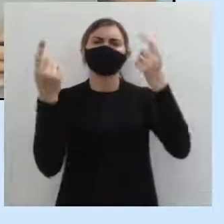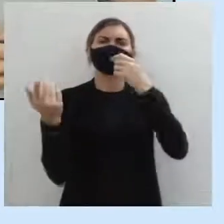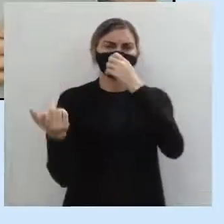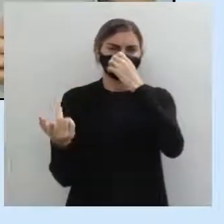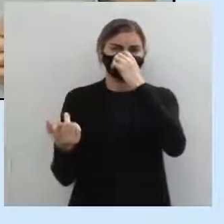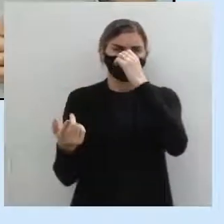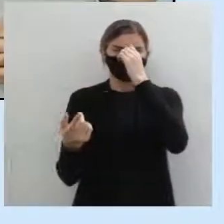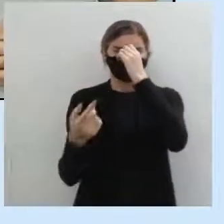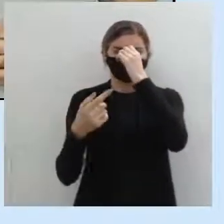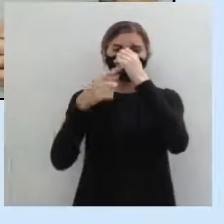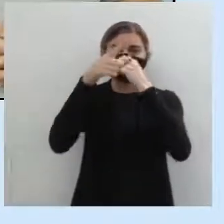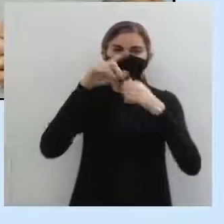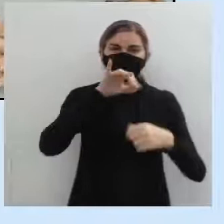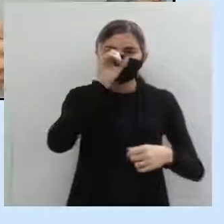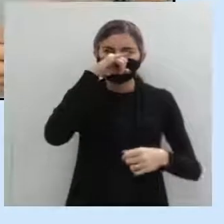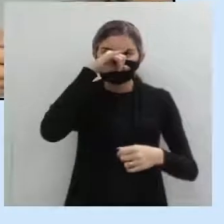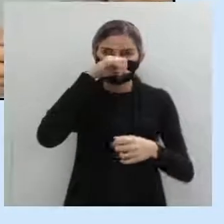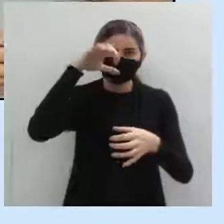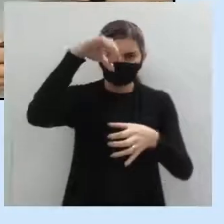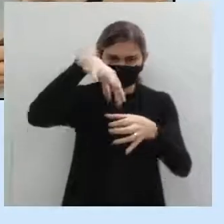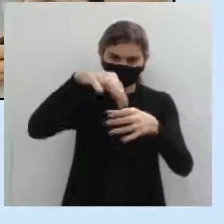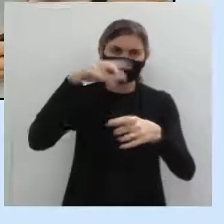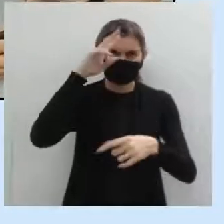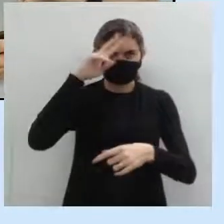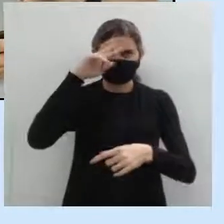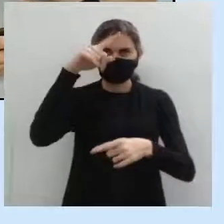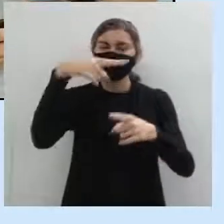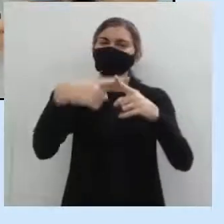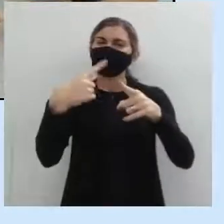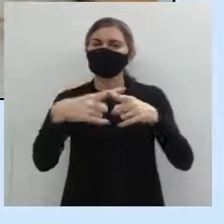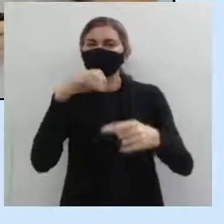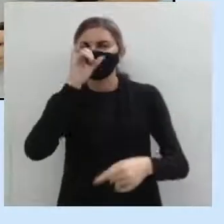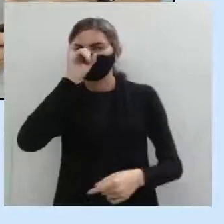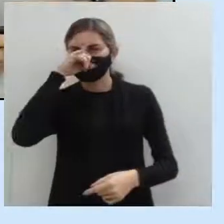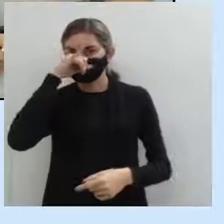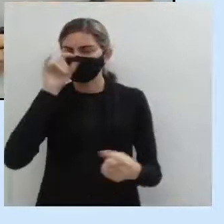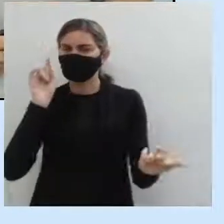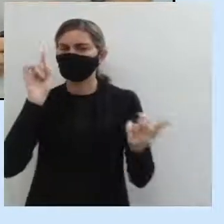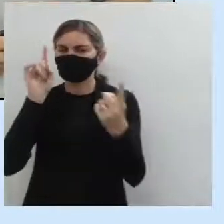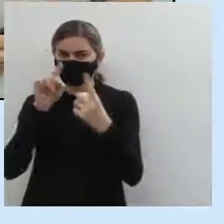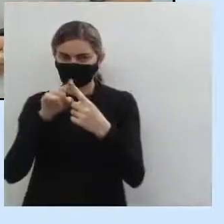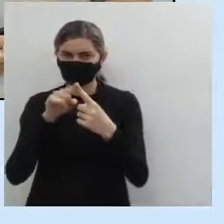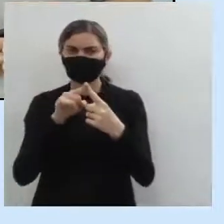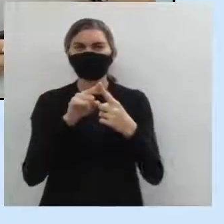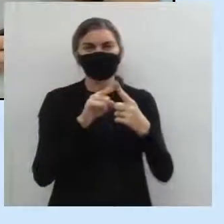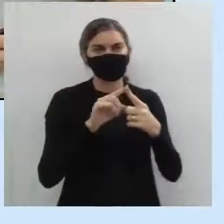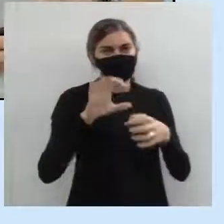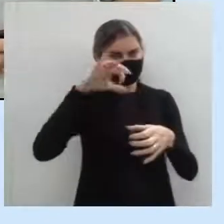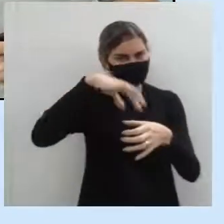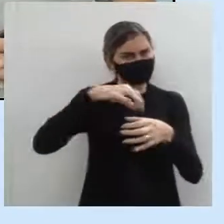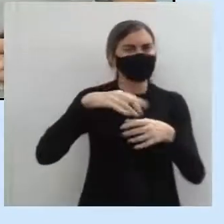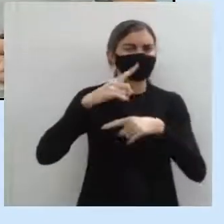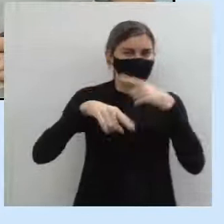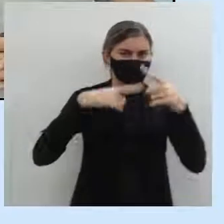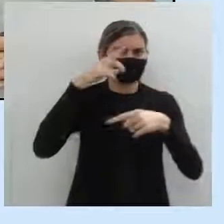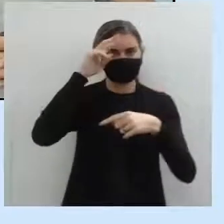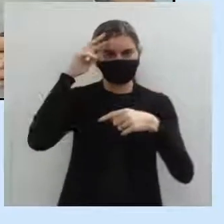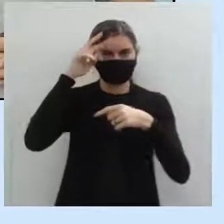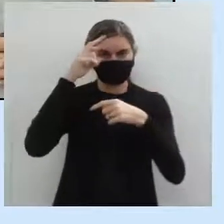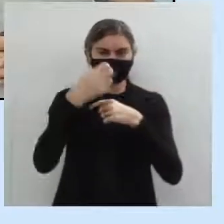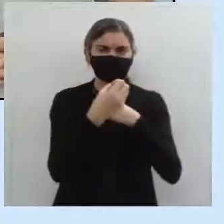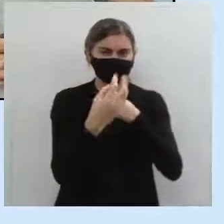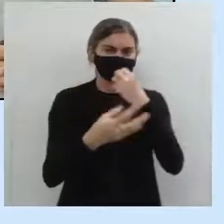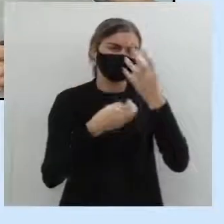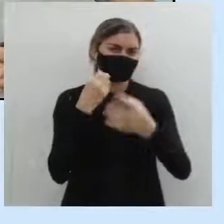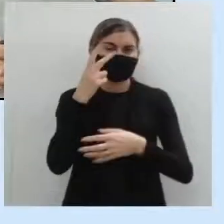aí um porquinho. Um dia eu trago a história aí de por que o porquinho é associado a cofre, tá bem? Um dia eu conto essa história aí. De